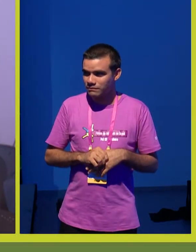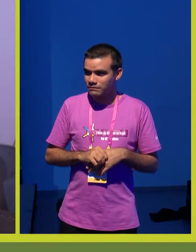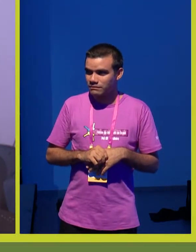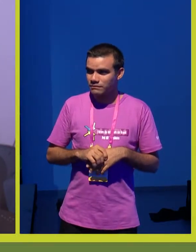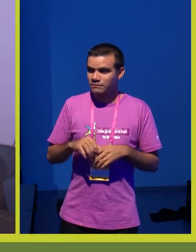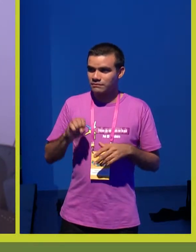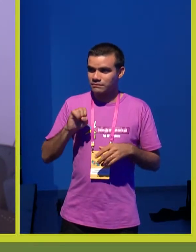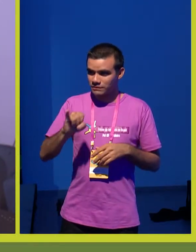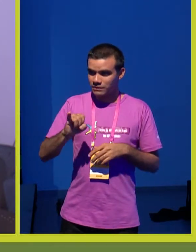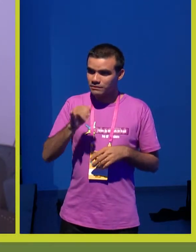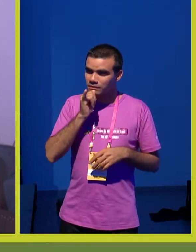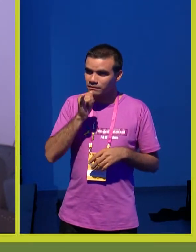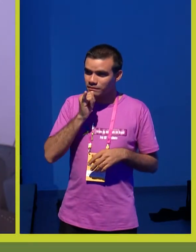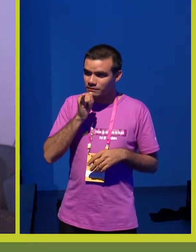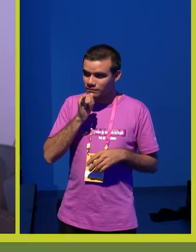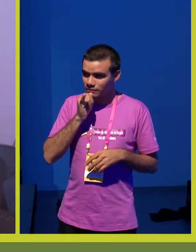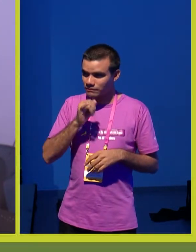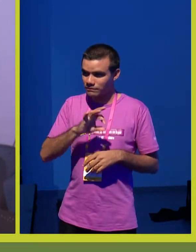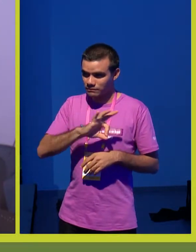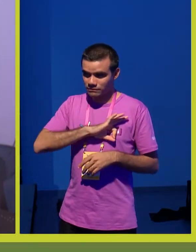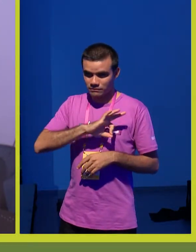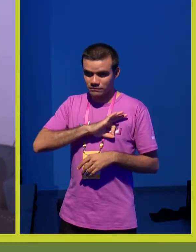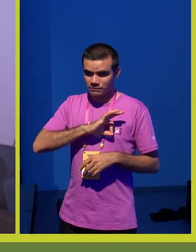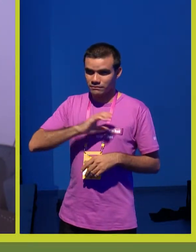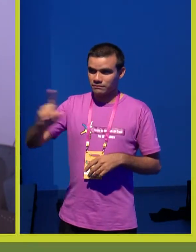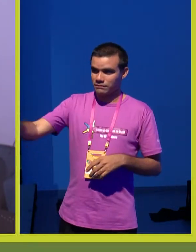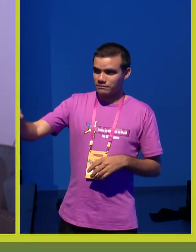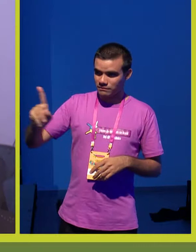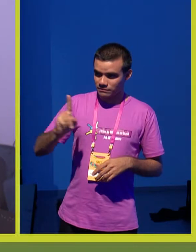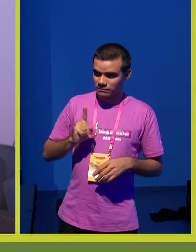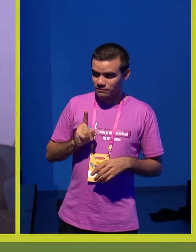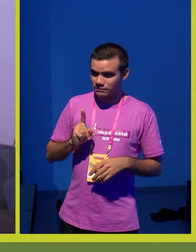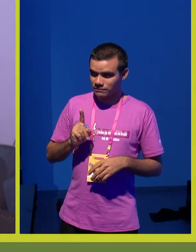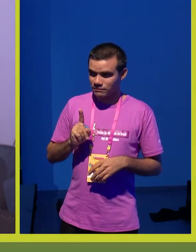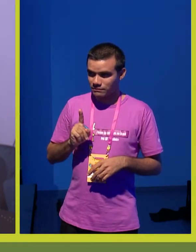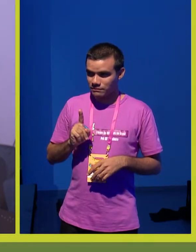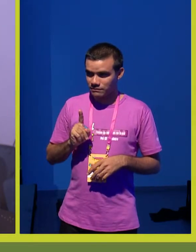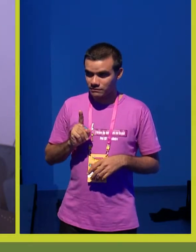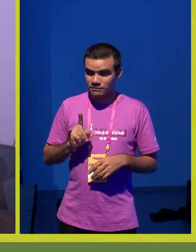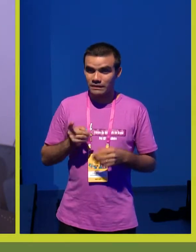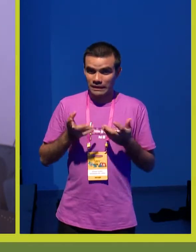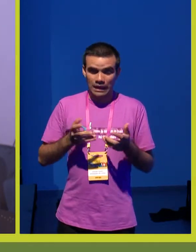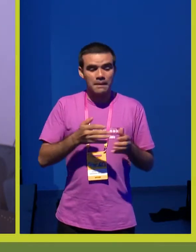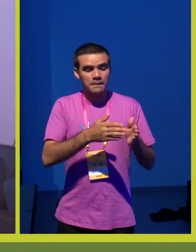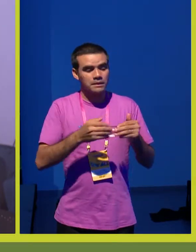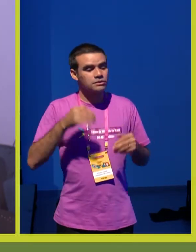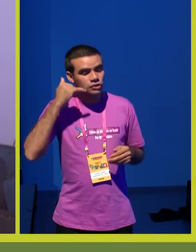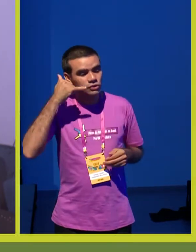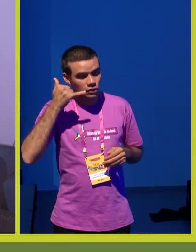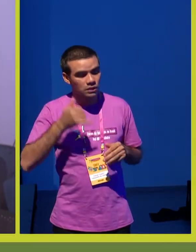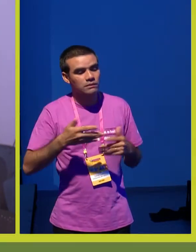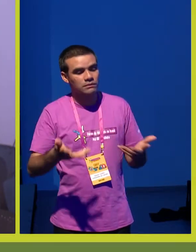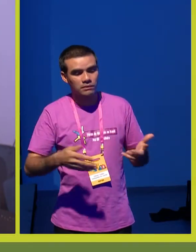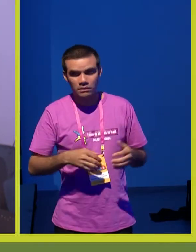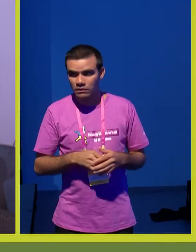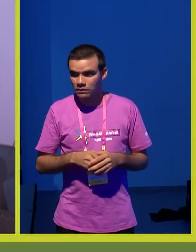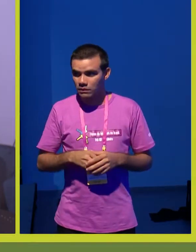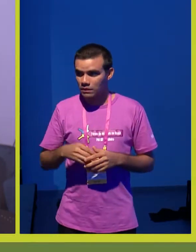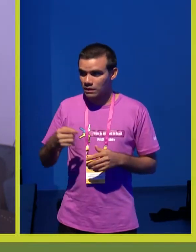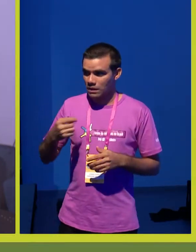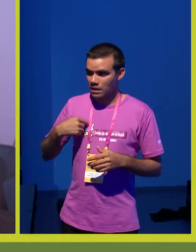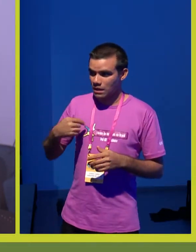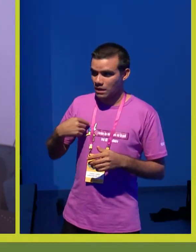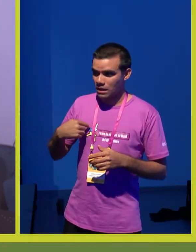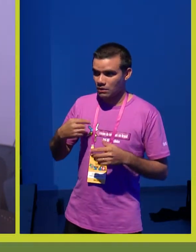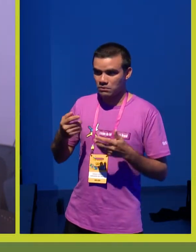se eu for abordado por um policial e ele quiser o meu celular e eu não